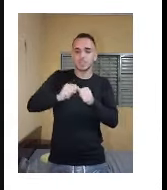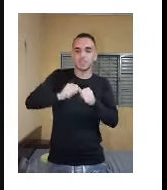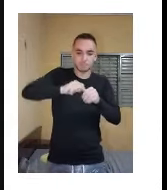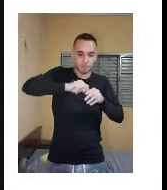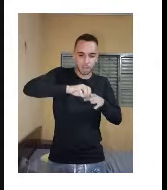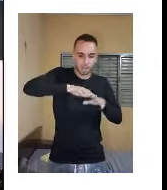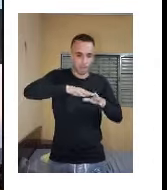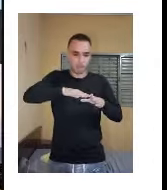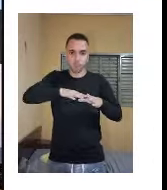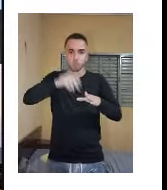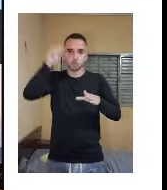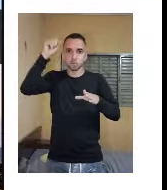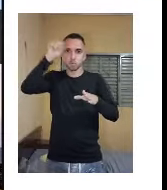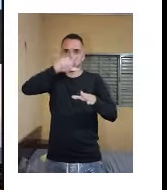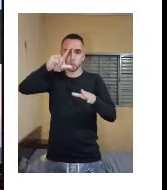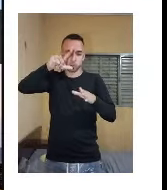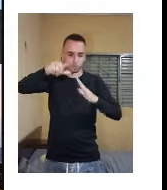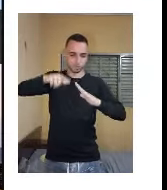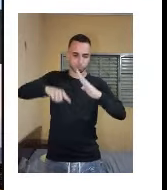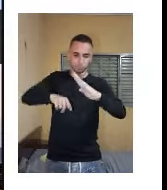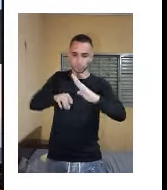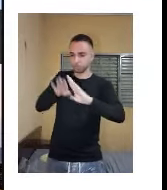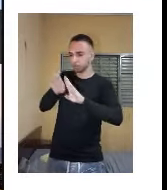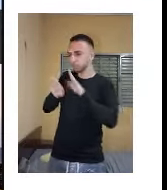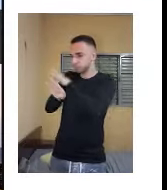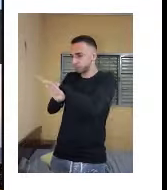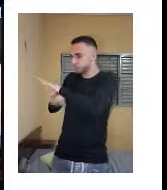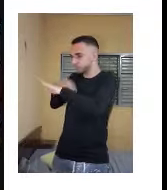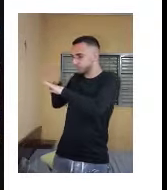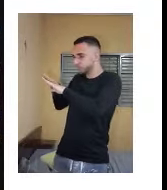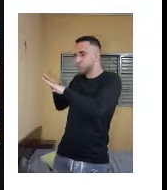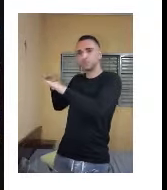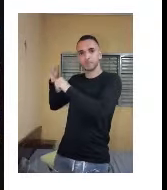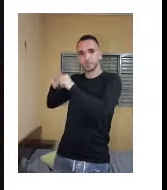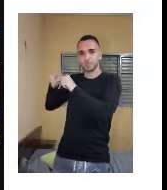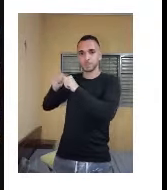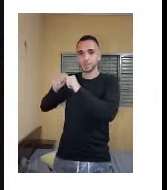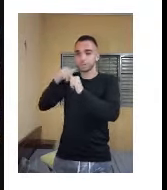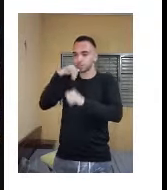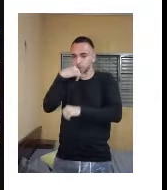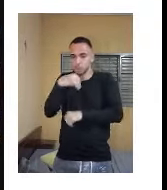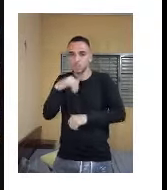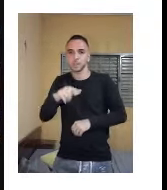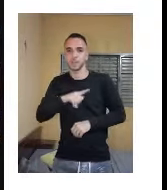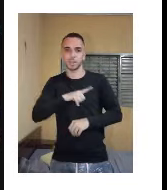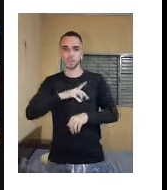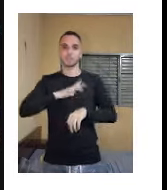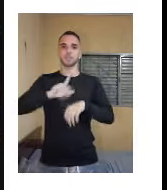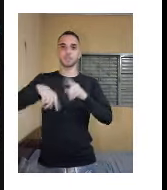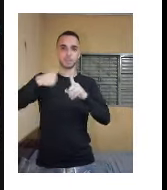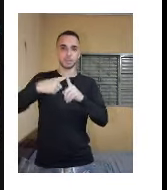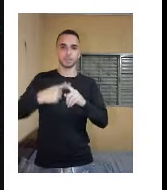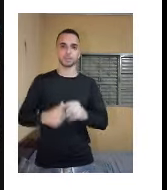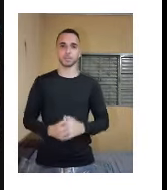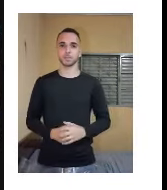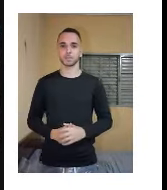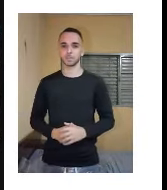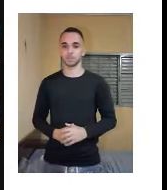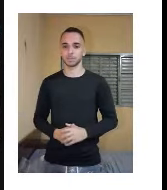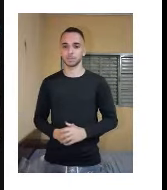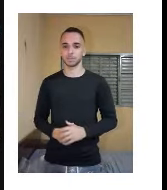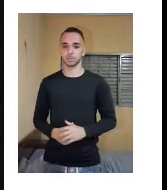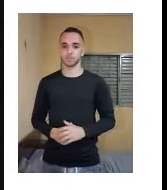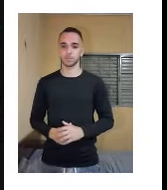que tem impactado não só vamos dizer assim, o meio ambiente, os ecossistemas, mas toda